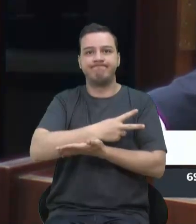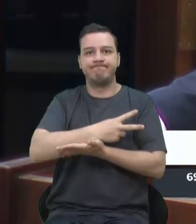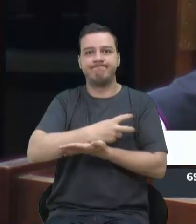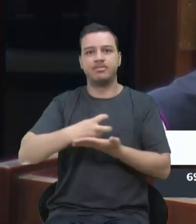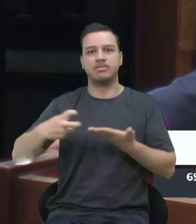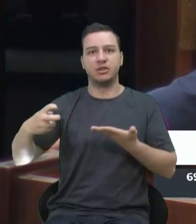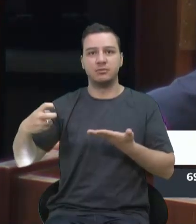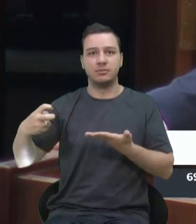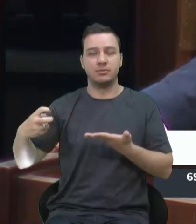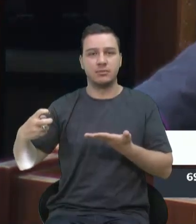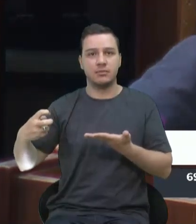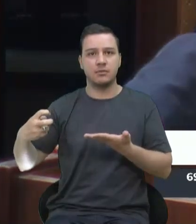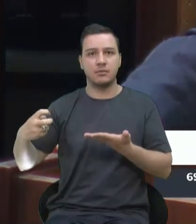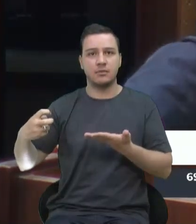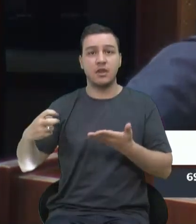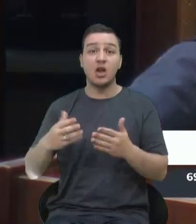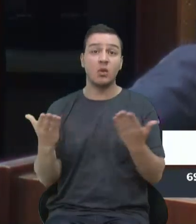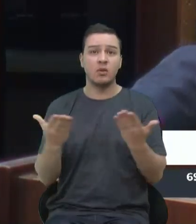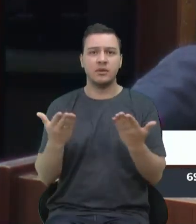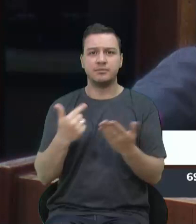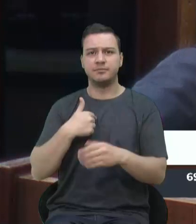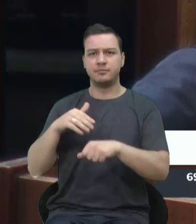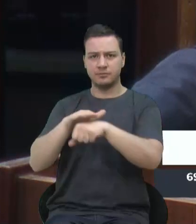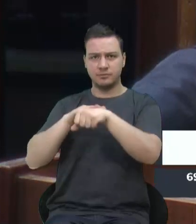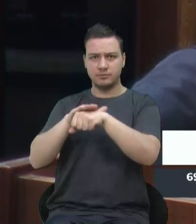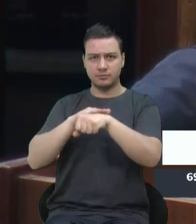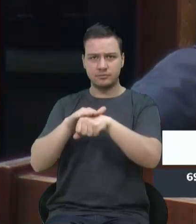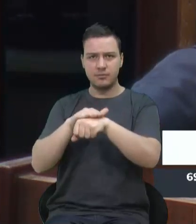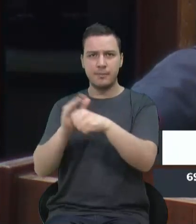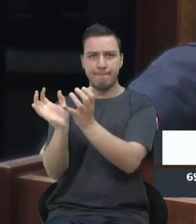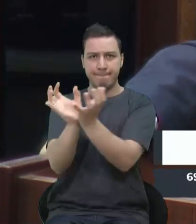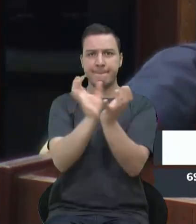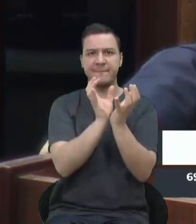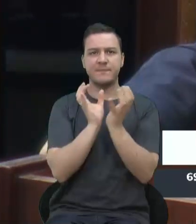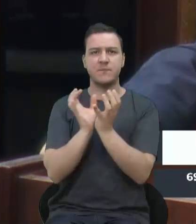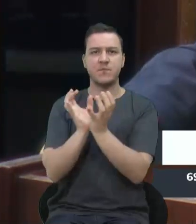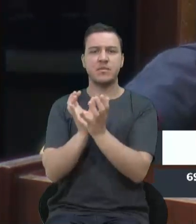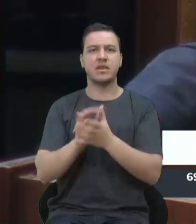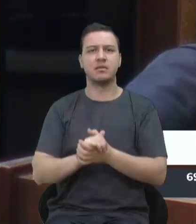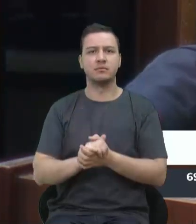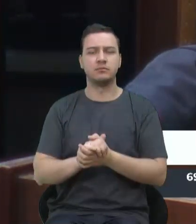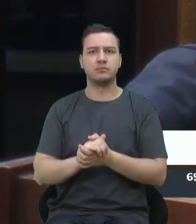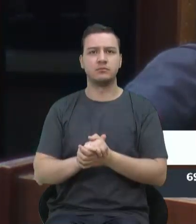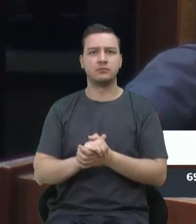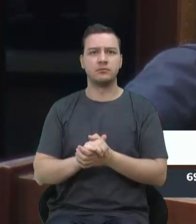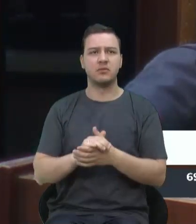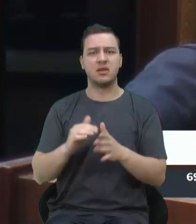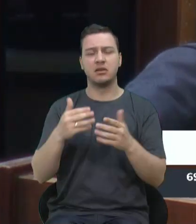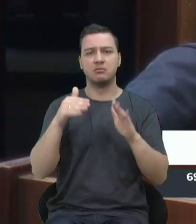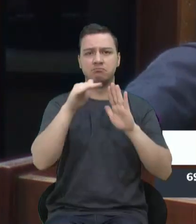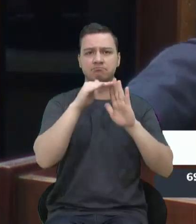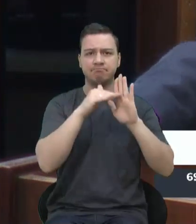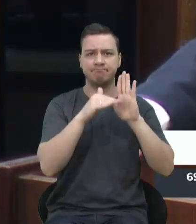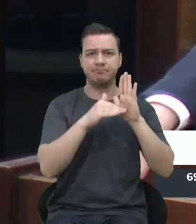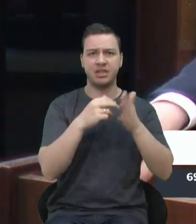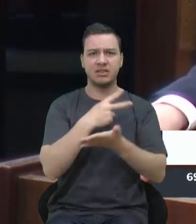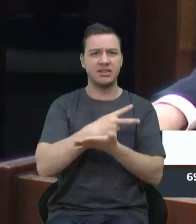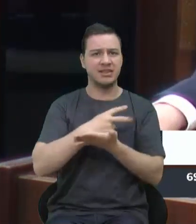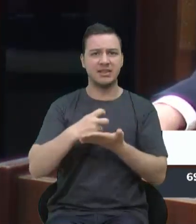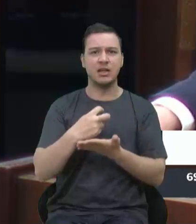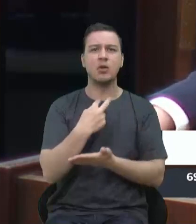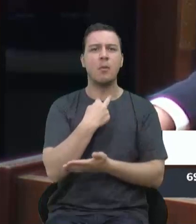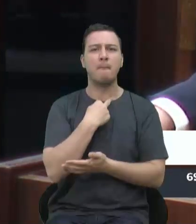presidência da República. E hoje eu conversava com meus colegas aqui, o expediente da cassação de mandato, ele não pode